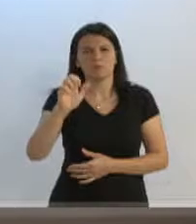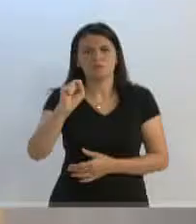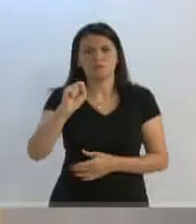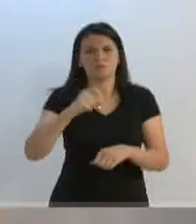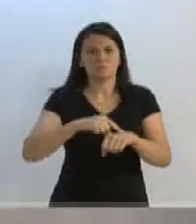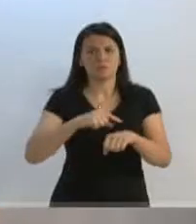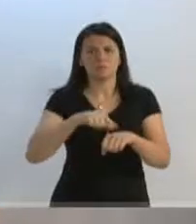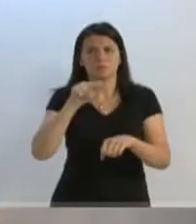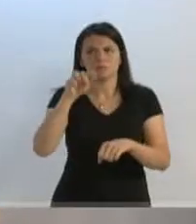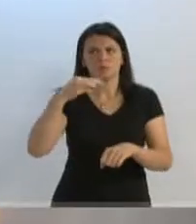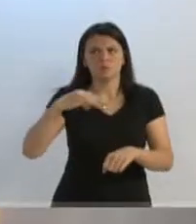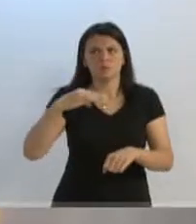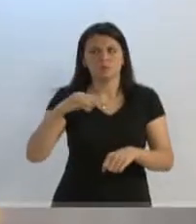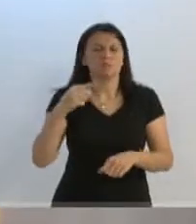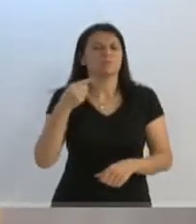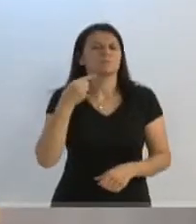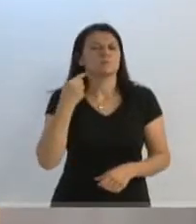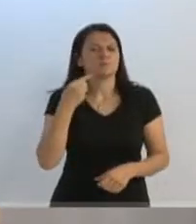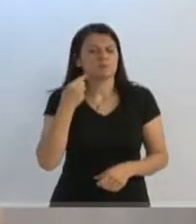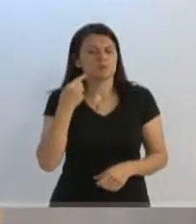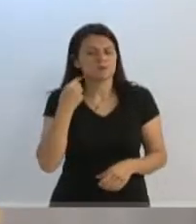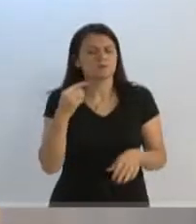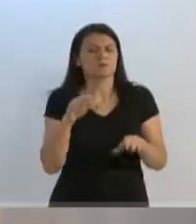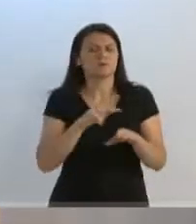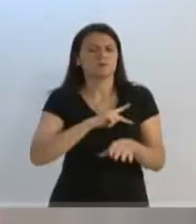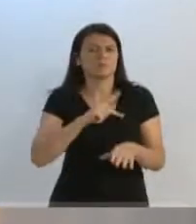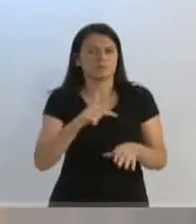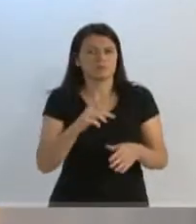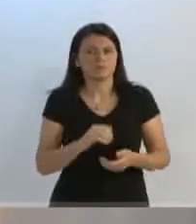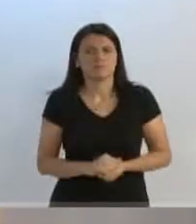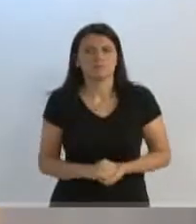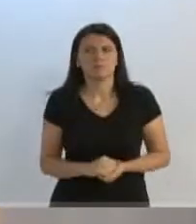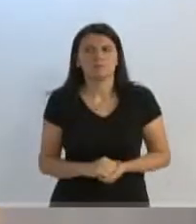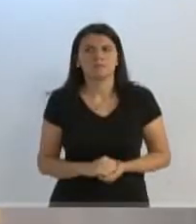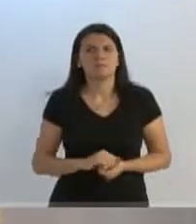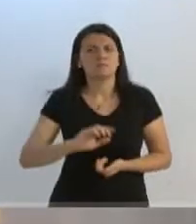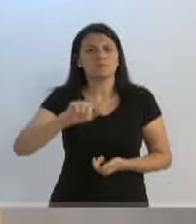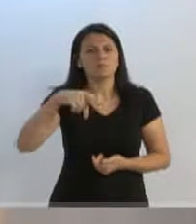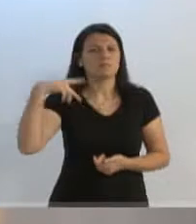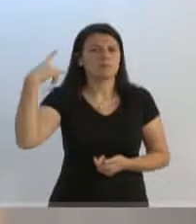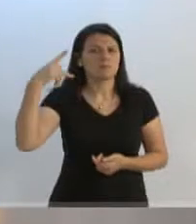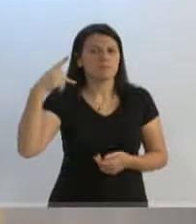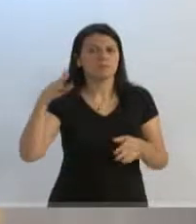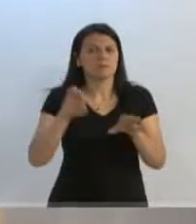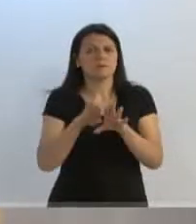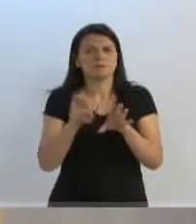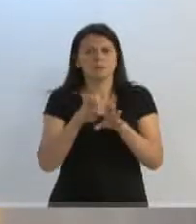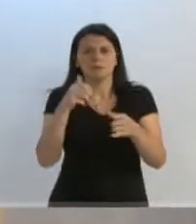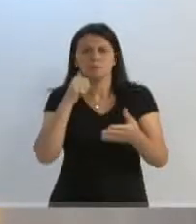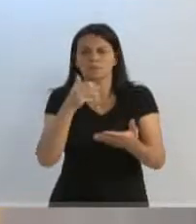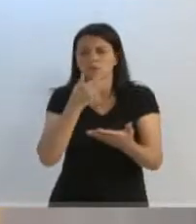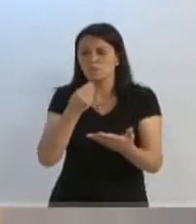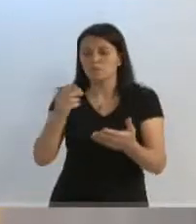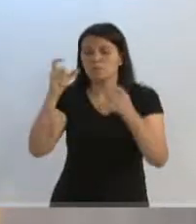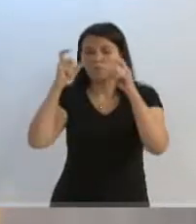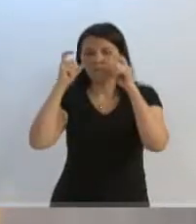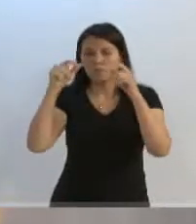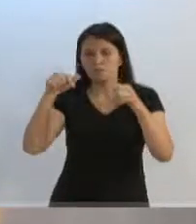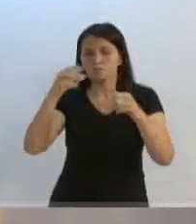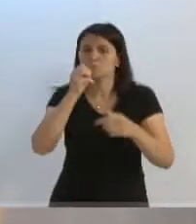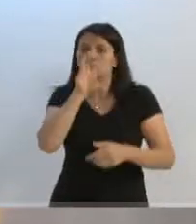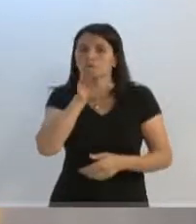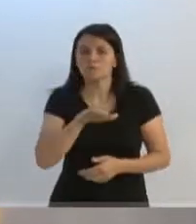doutor marcelo lanzarin senhor presidente demais colegas vereadores senhoras e senhores que nos assistem muito boa